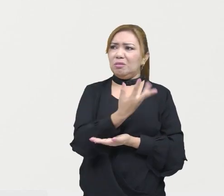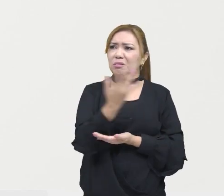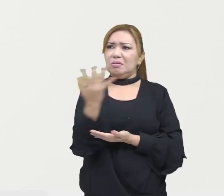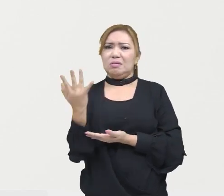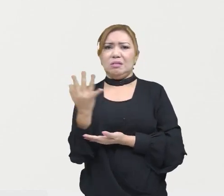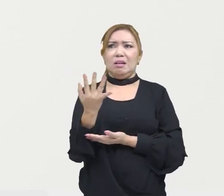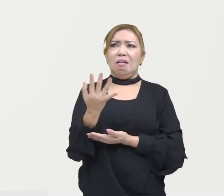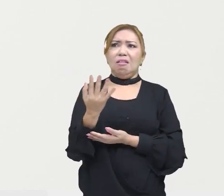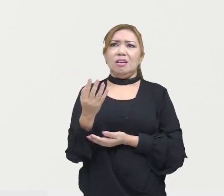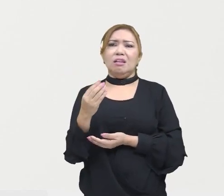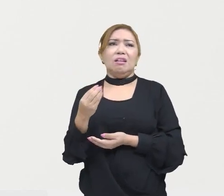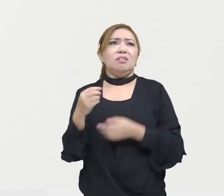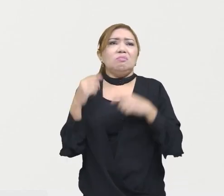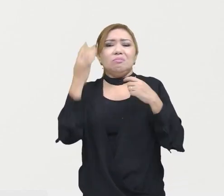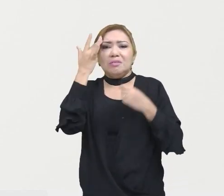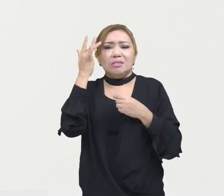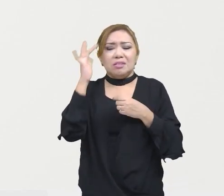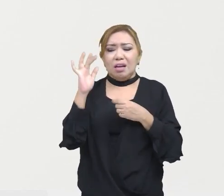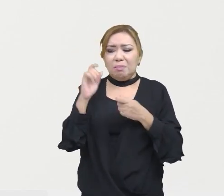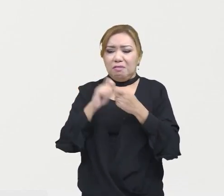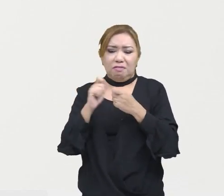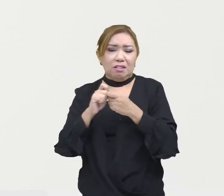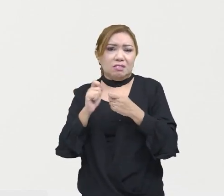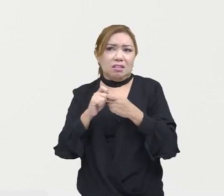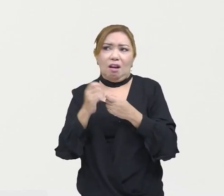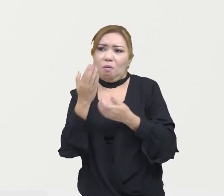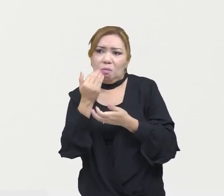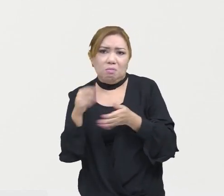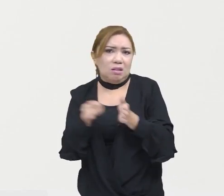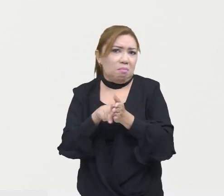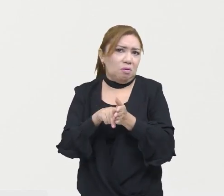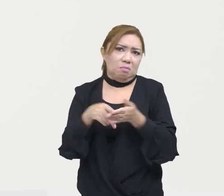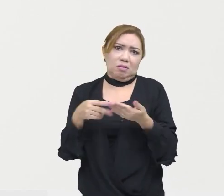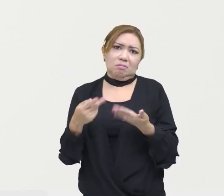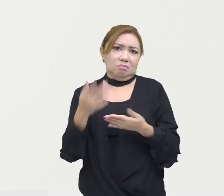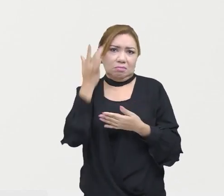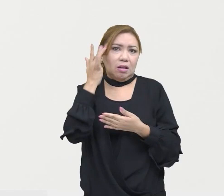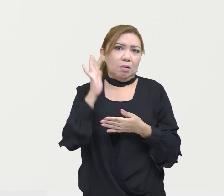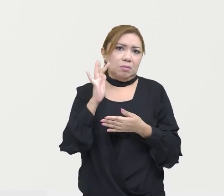Por que será que eles precisam tanto se alimentar? Vamos lá?